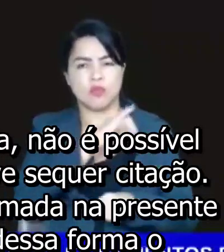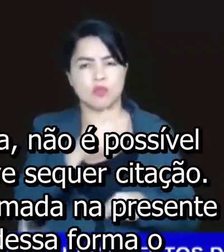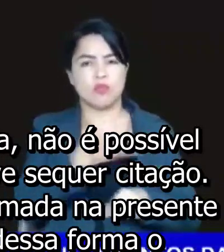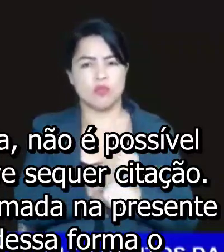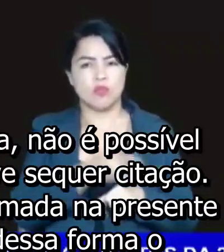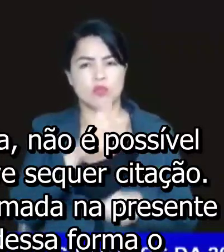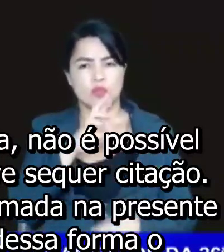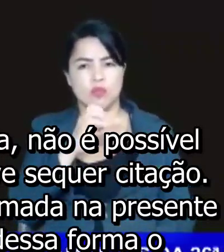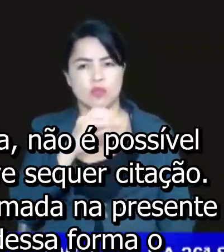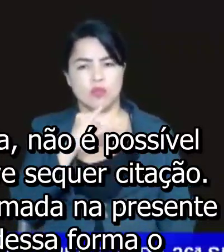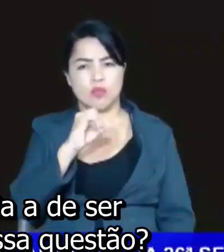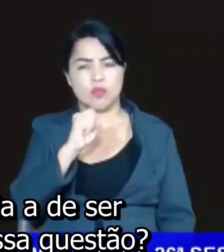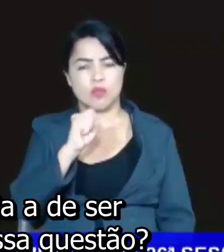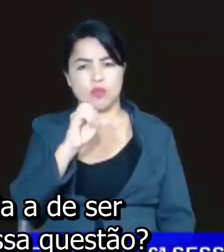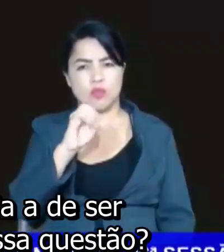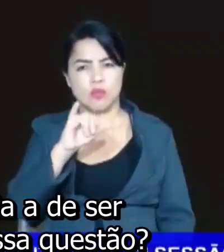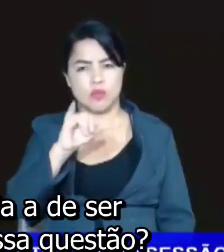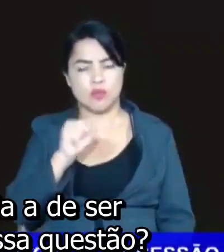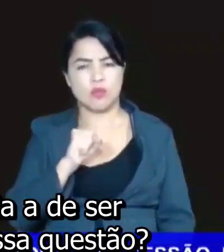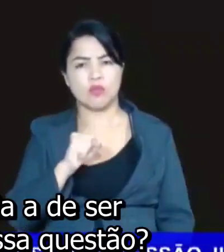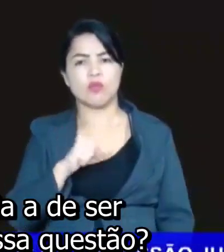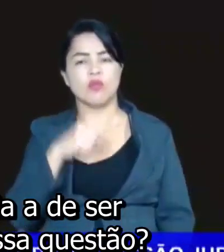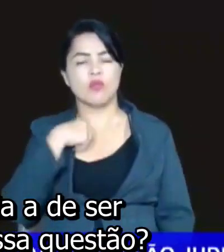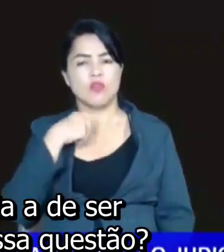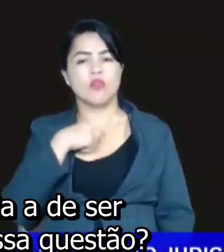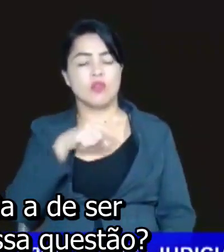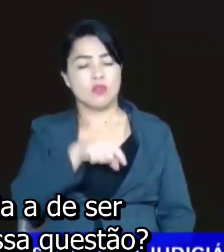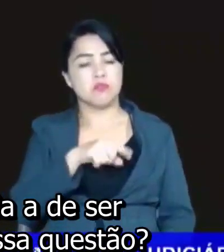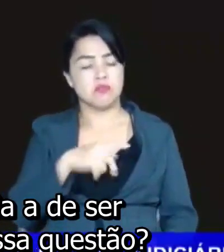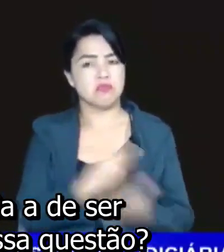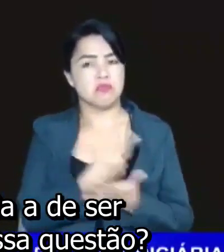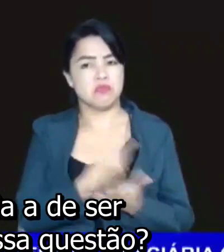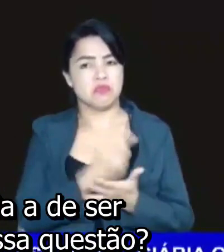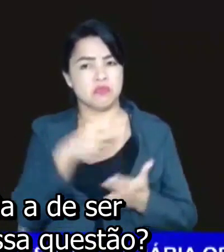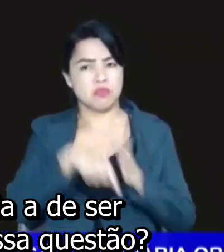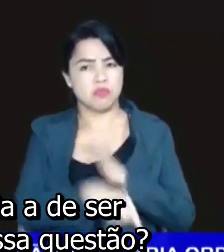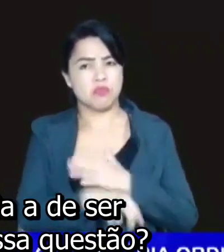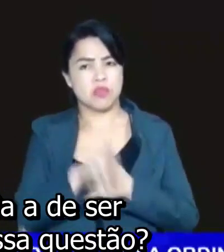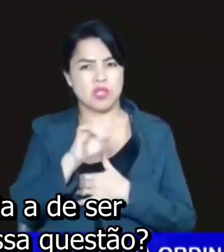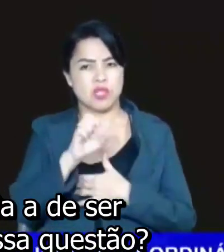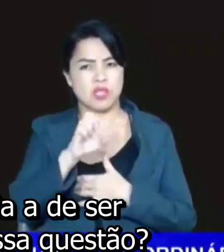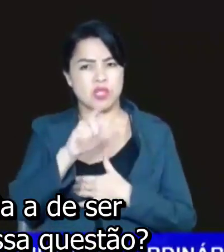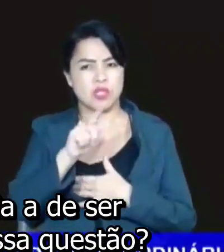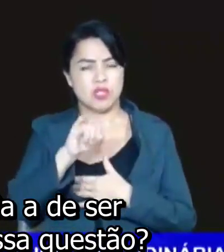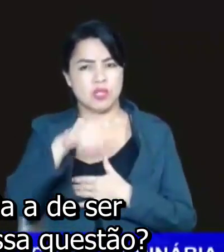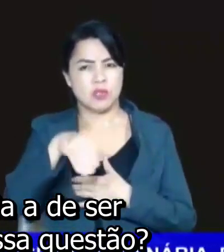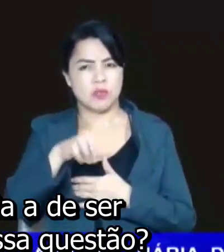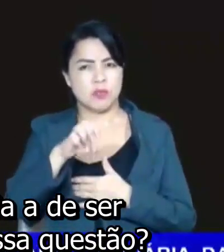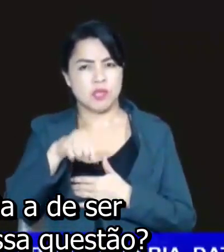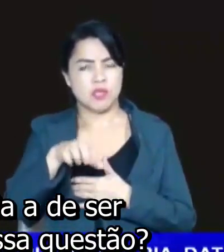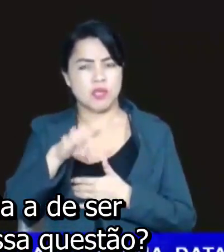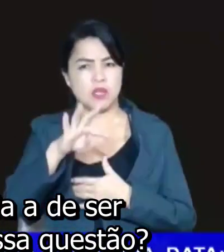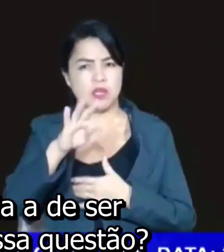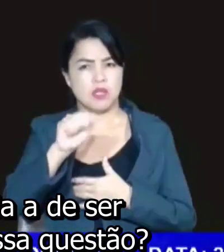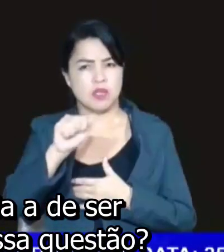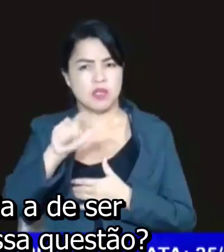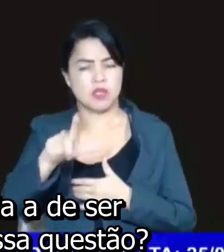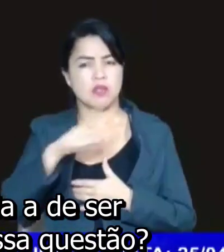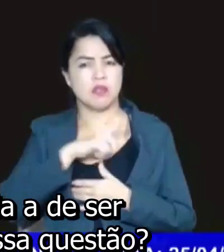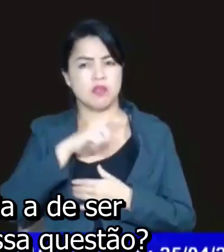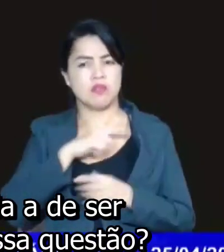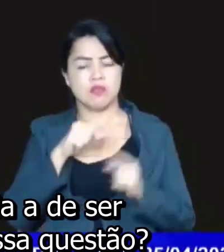rescisória. Dessa forma, o agravo regimental do autor dessa ação rescisória há de